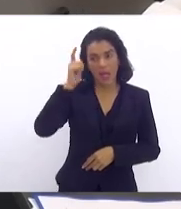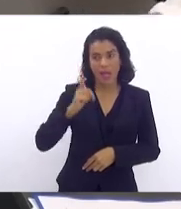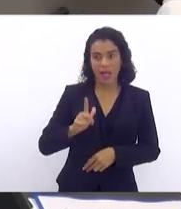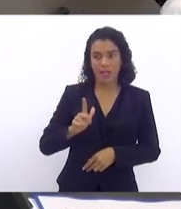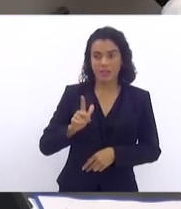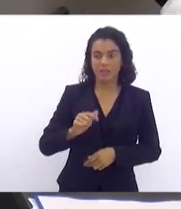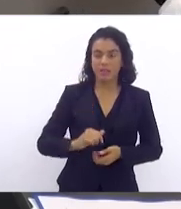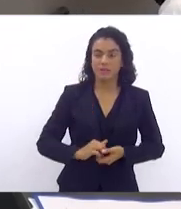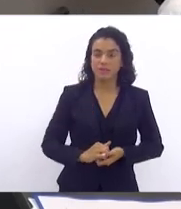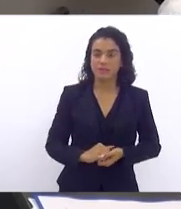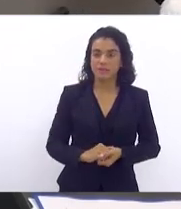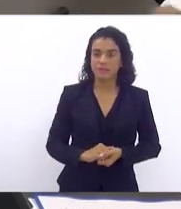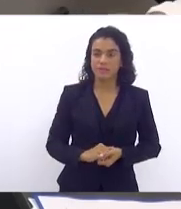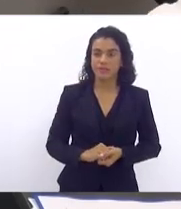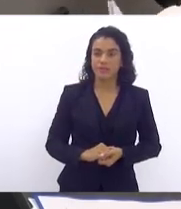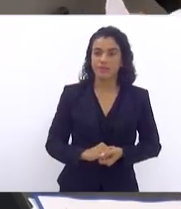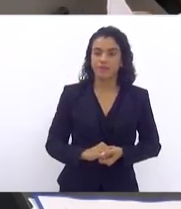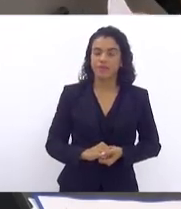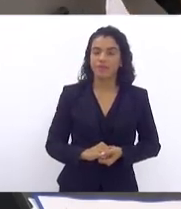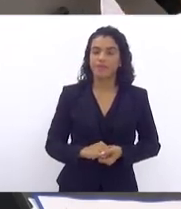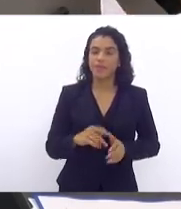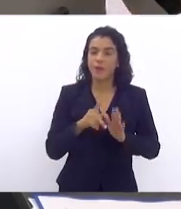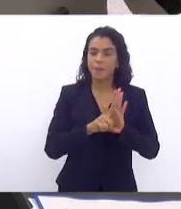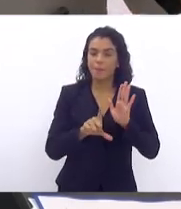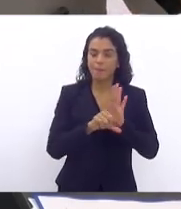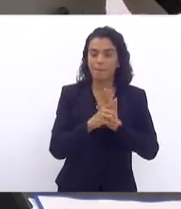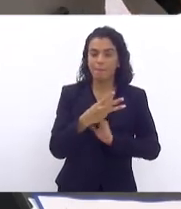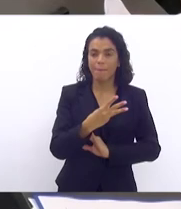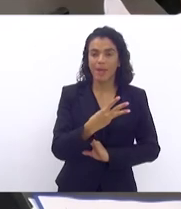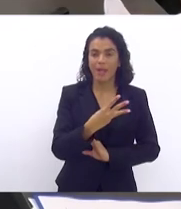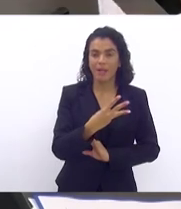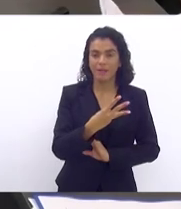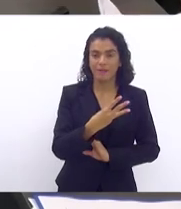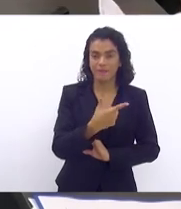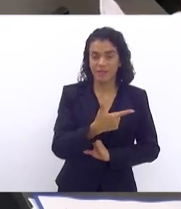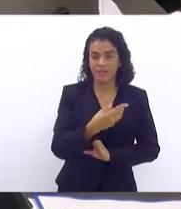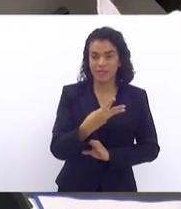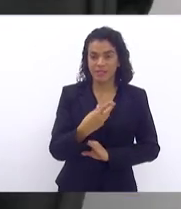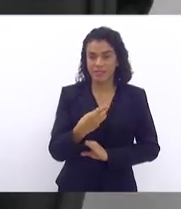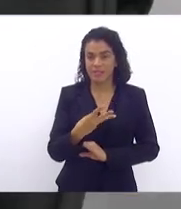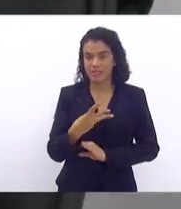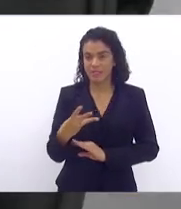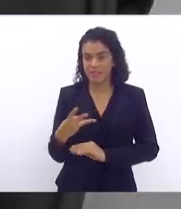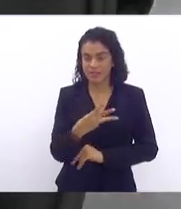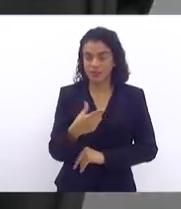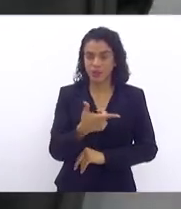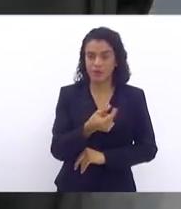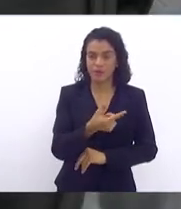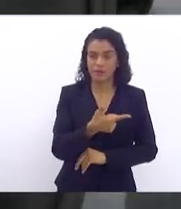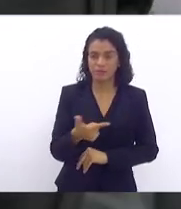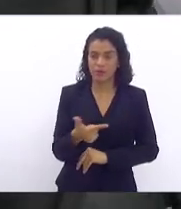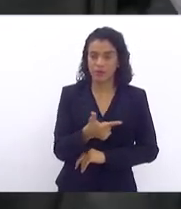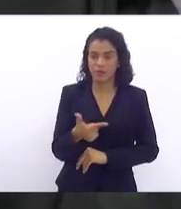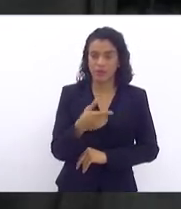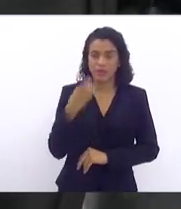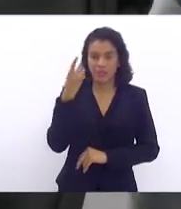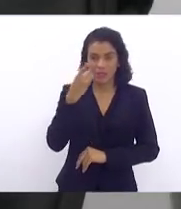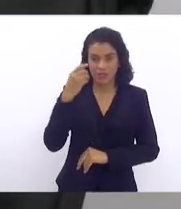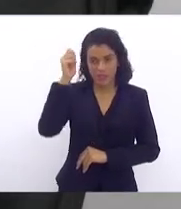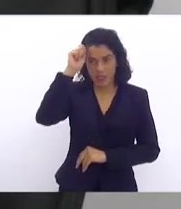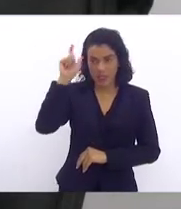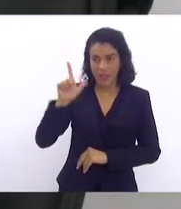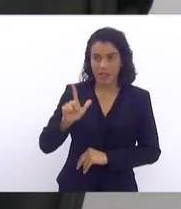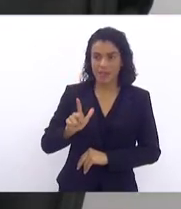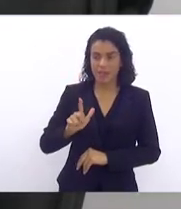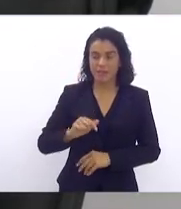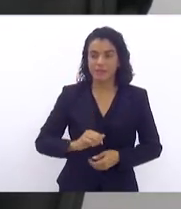aí na pauta. É o 31, é o PL 6323 de 2022. Da deputada